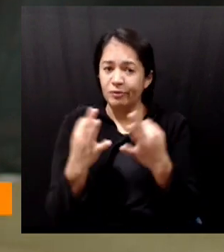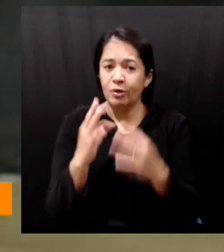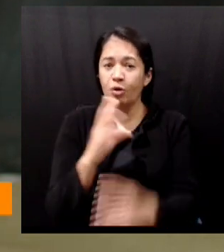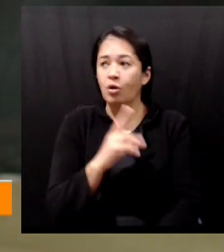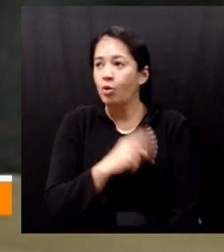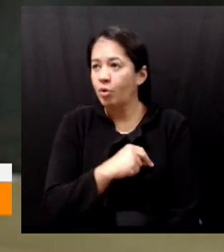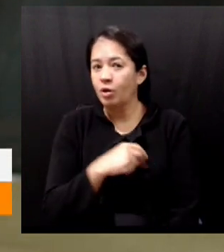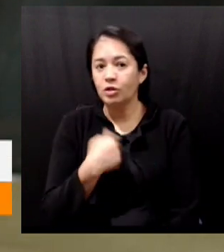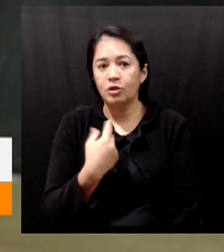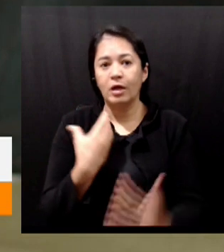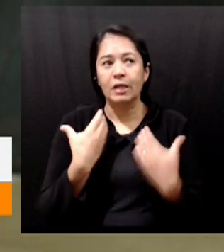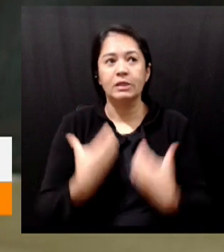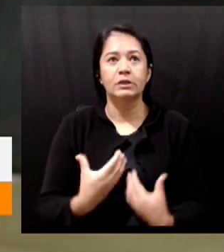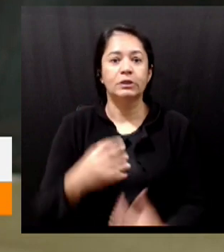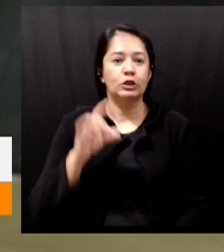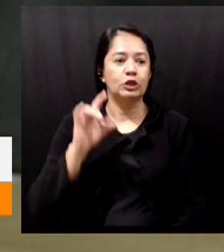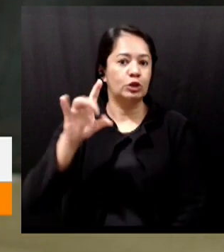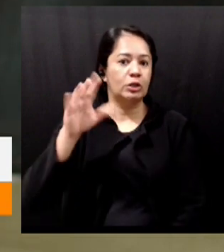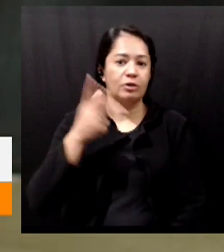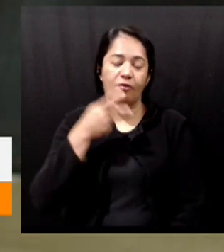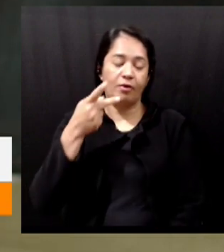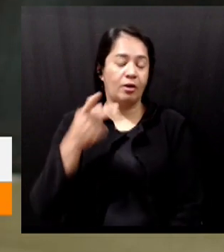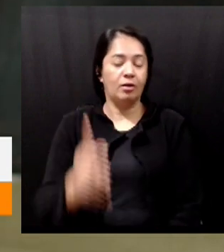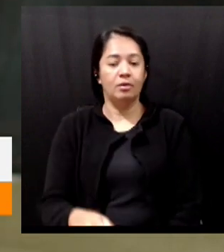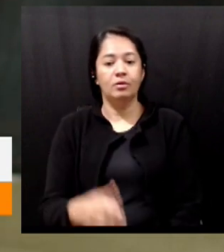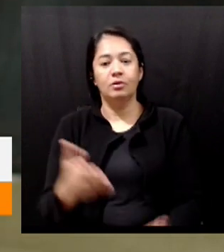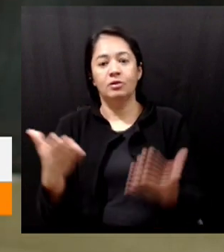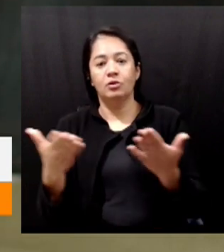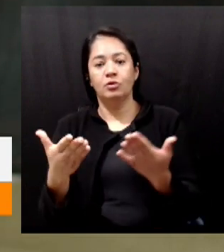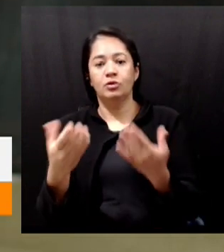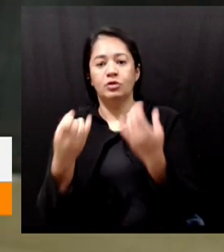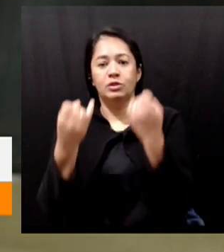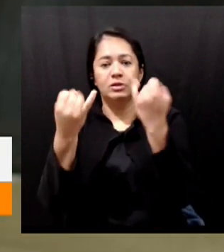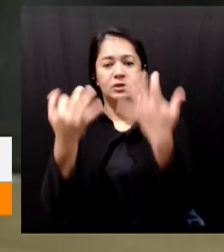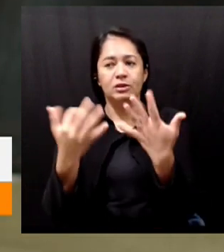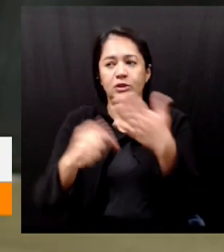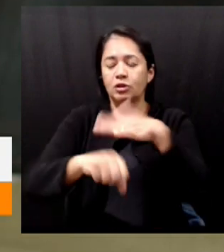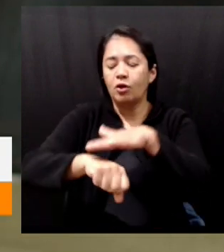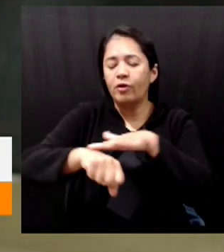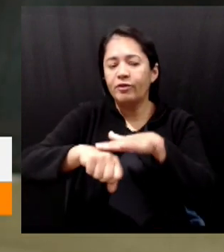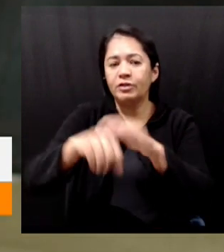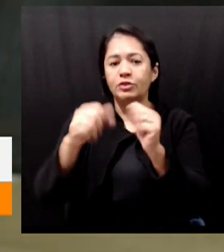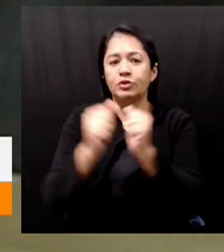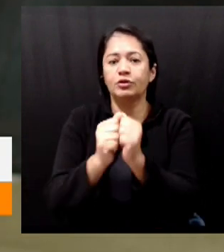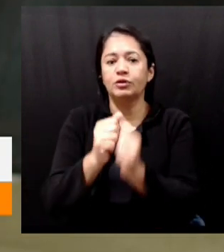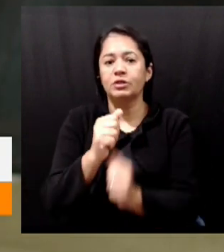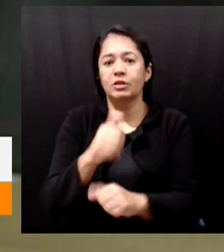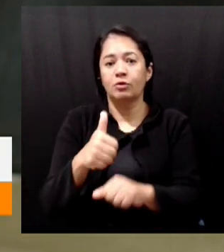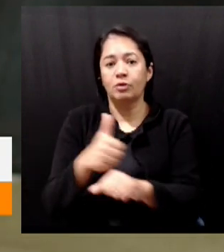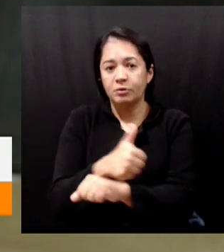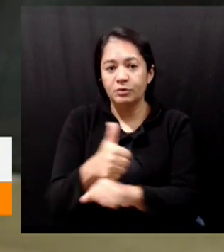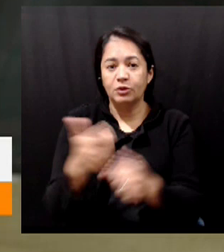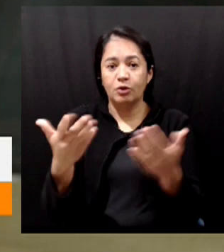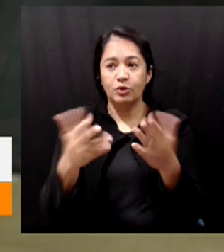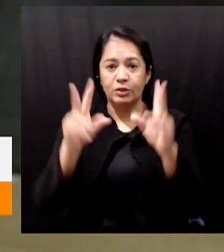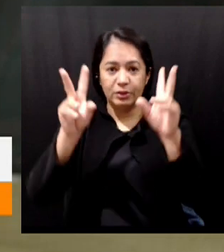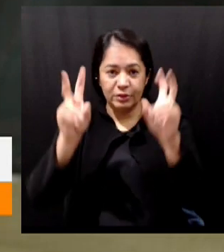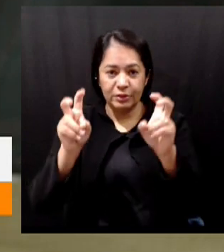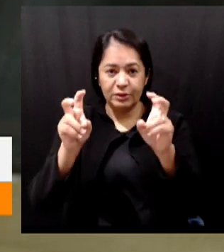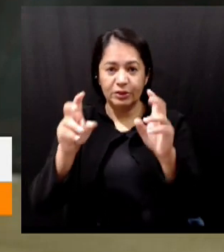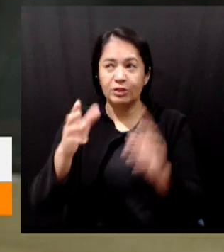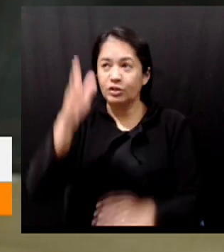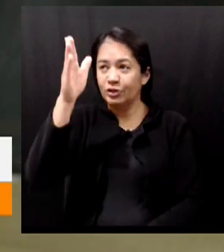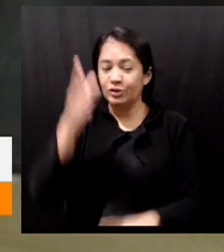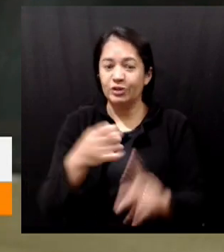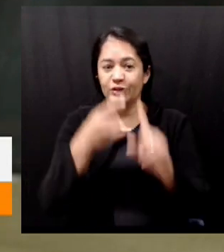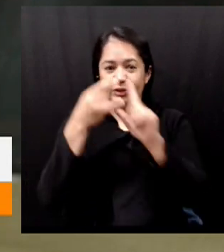falar. Hoje vamos conversar com uma especialista que vai falar com a gente sobre esse tema. Ela fala com a gente diretamente pelo Zoom, ela